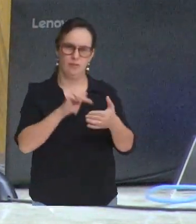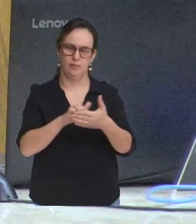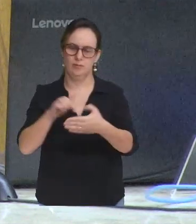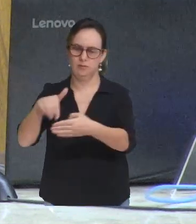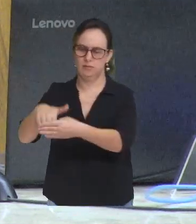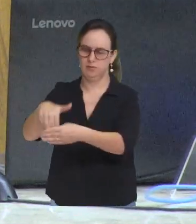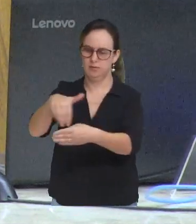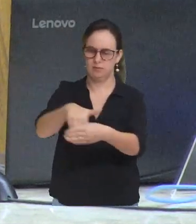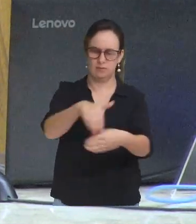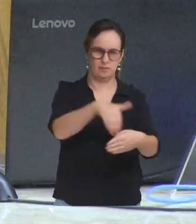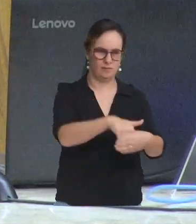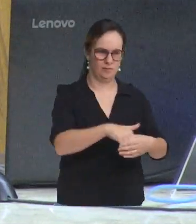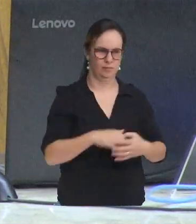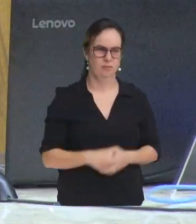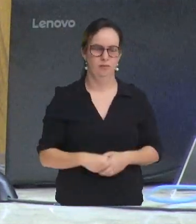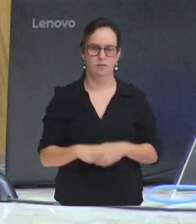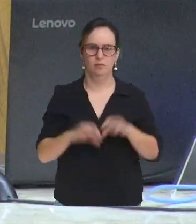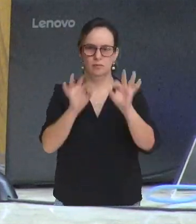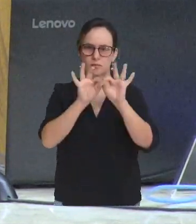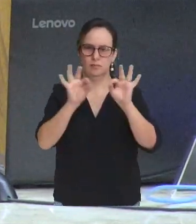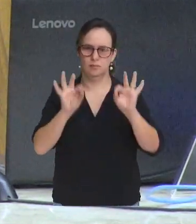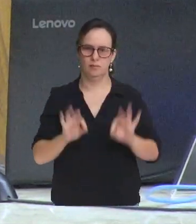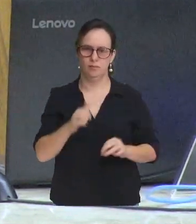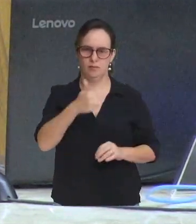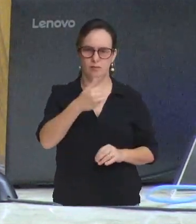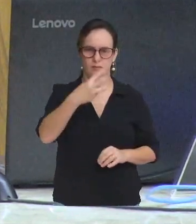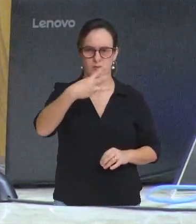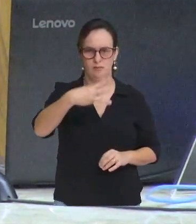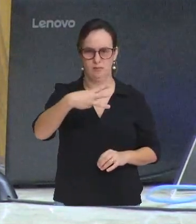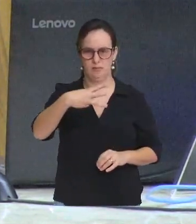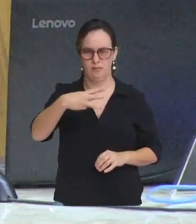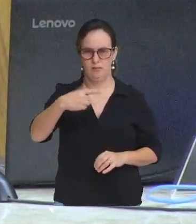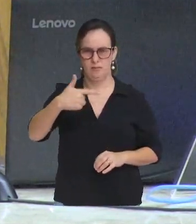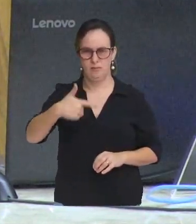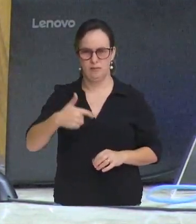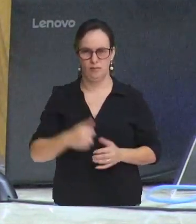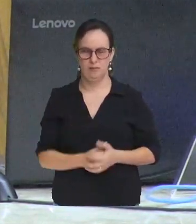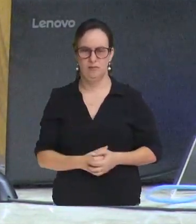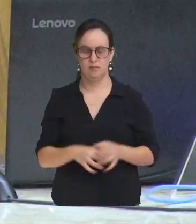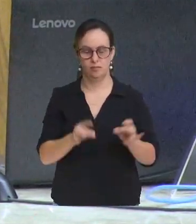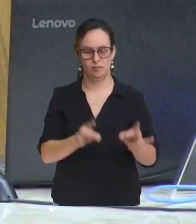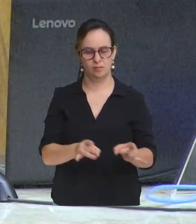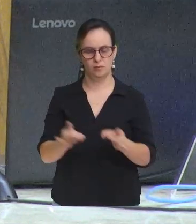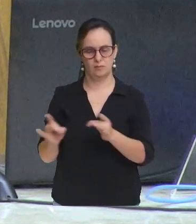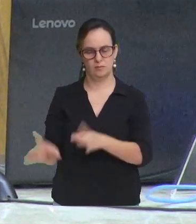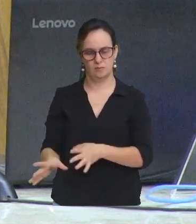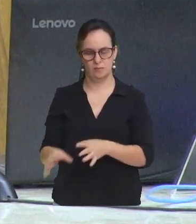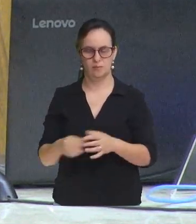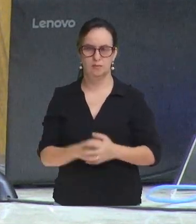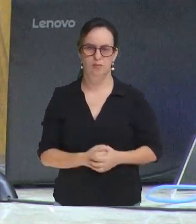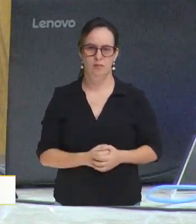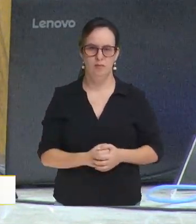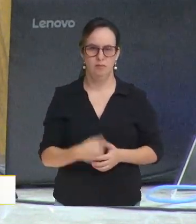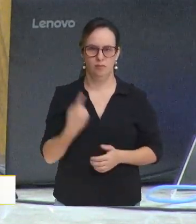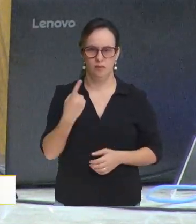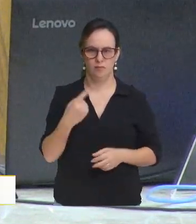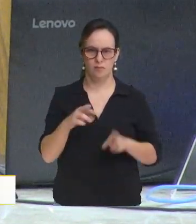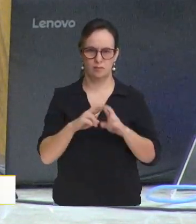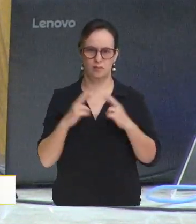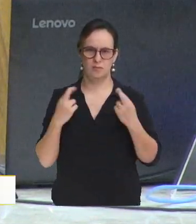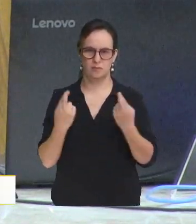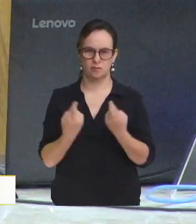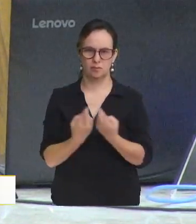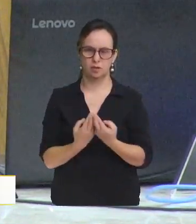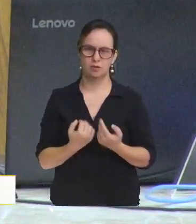132/2022 que foi adiado por uma sessão. E, através desse projeto, autoriza o município a permutar uma área pertencente ao município com